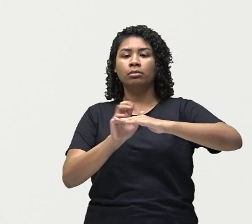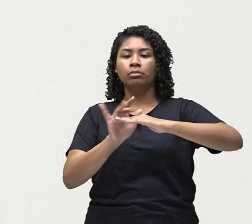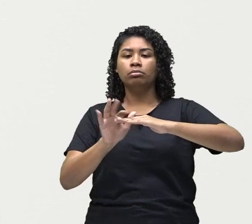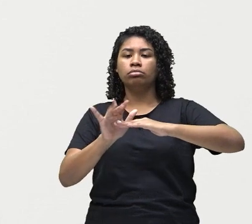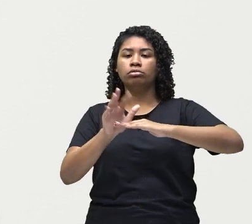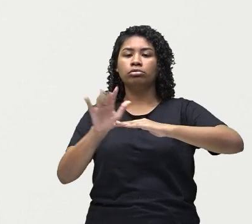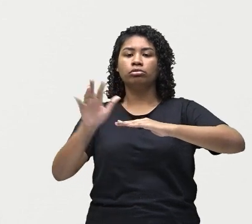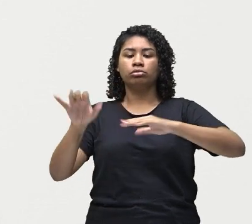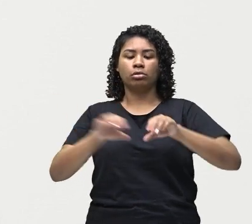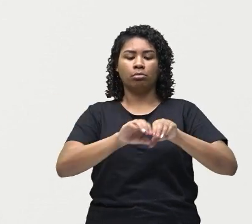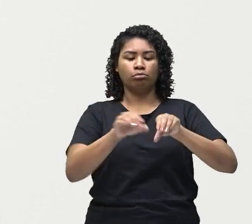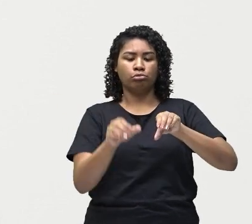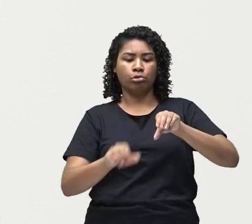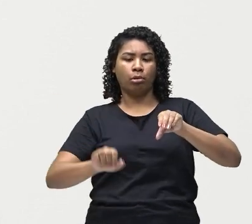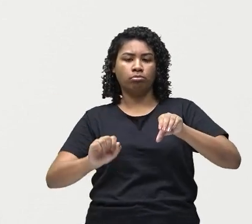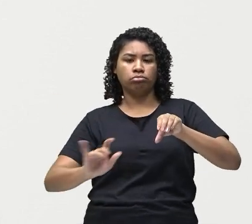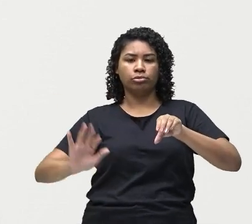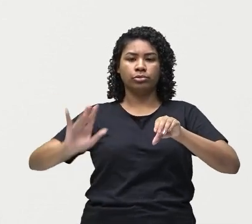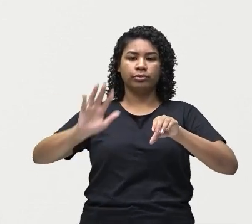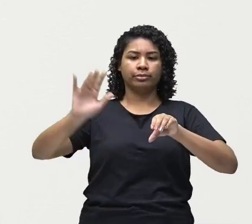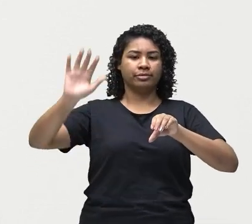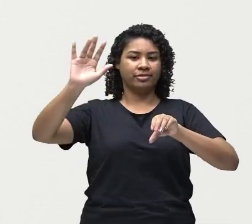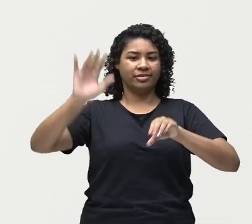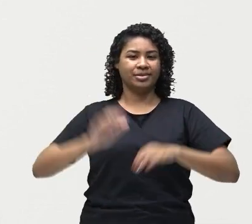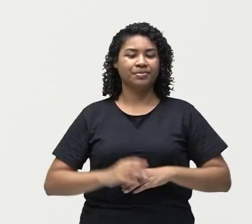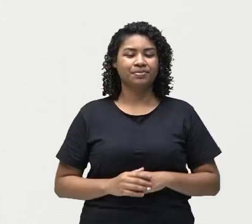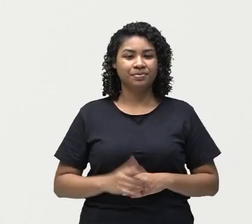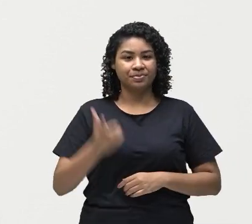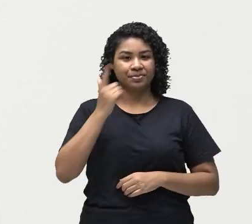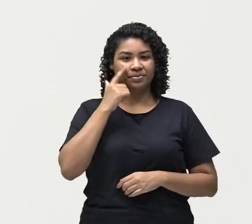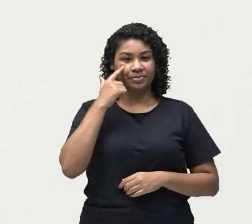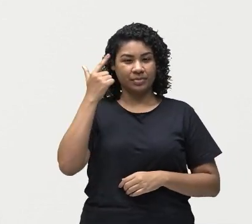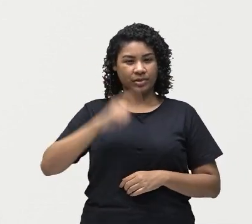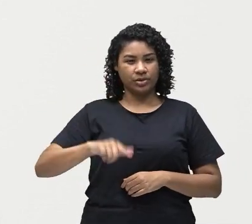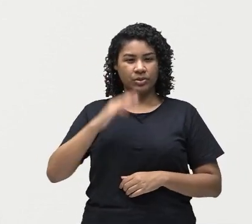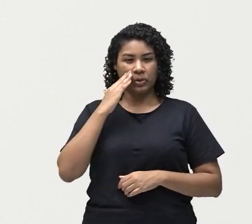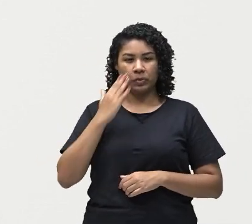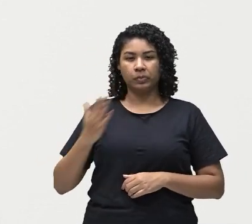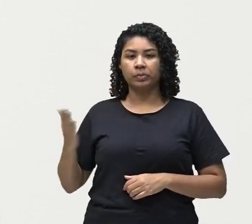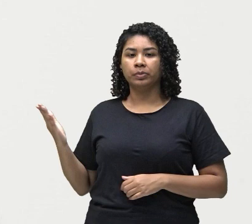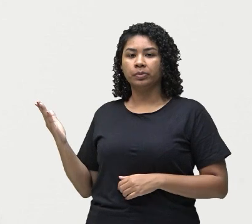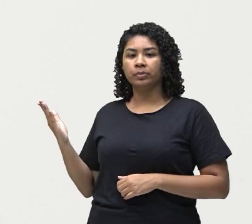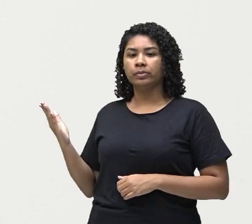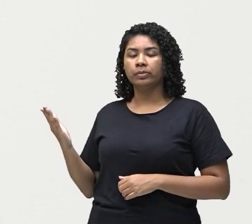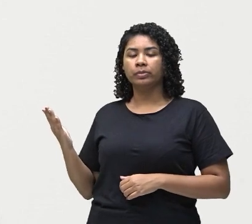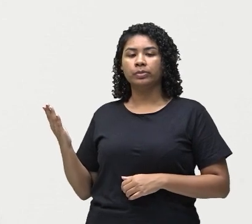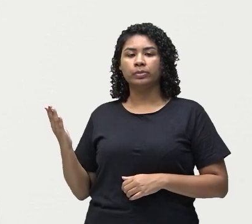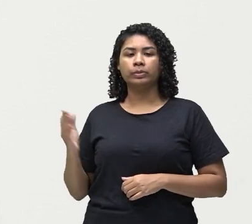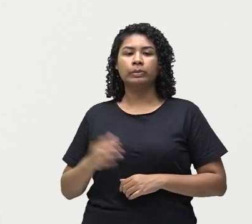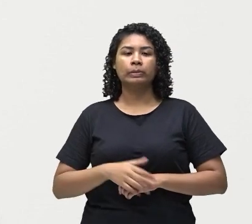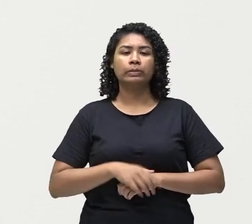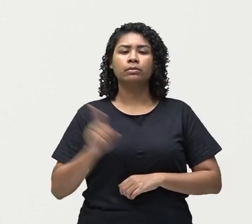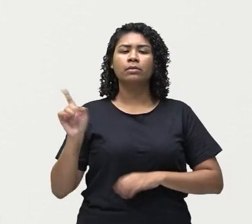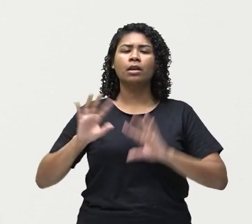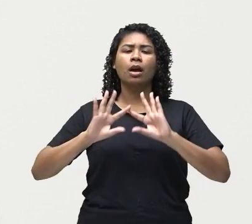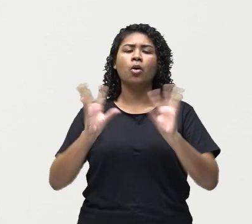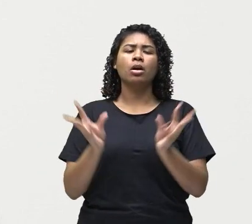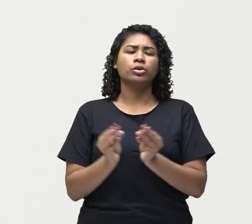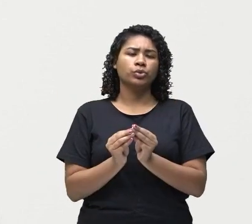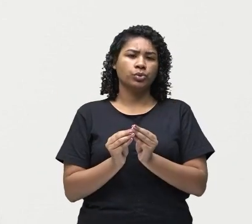do Escape Tá bom vamos observar novamente aí esses quatro tempos de forma mais resumida